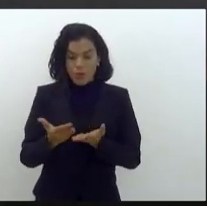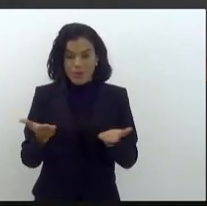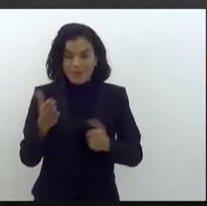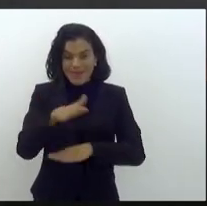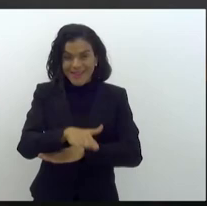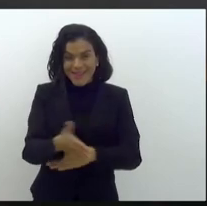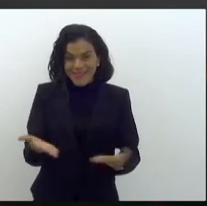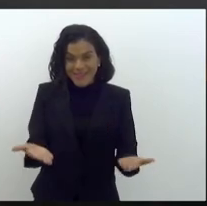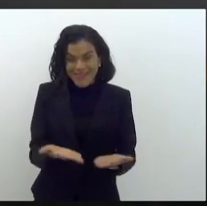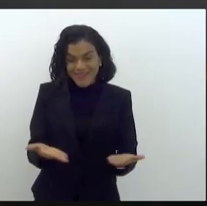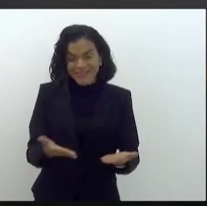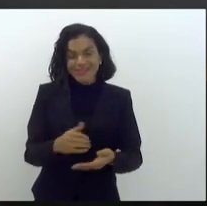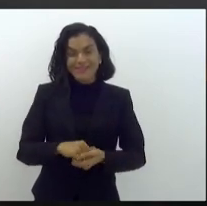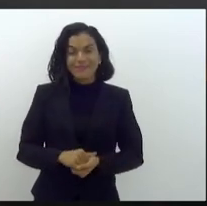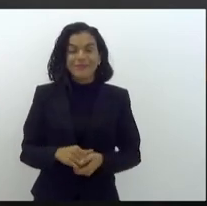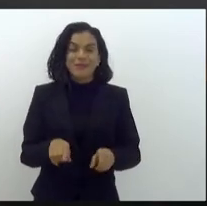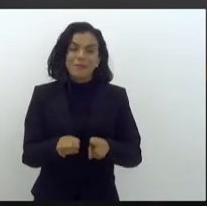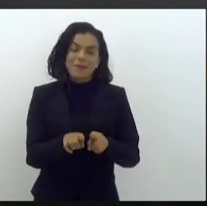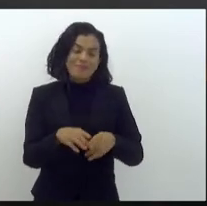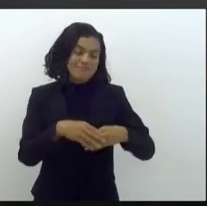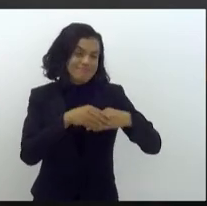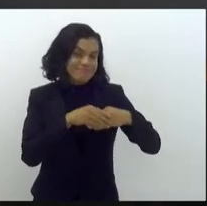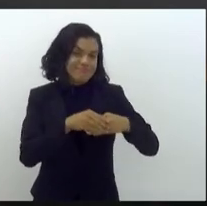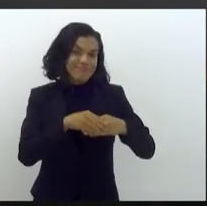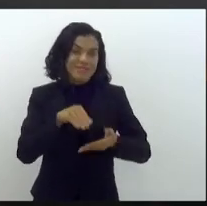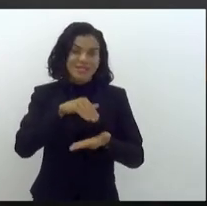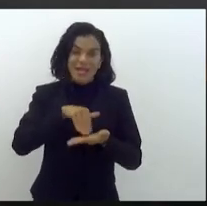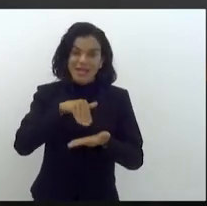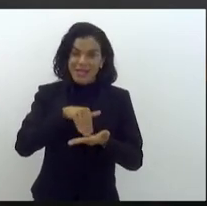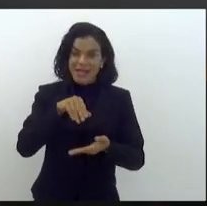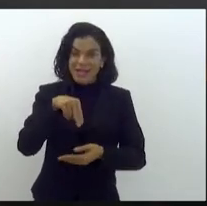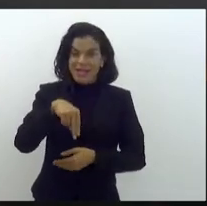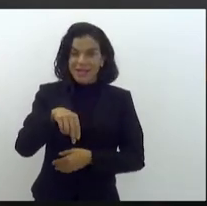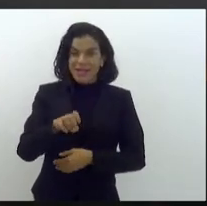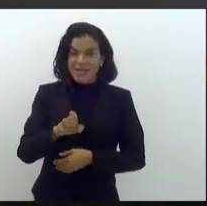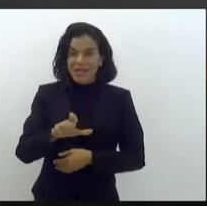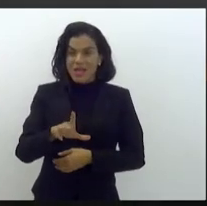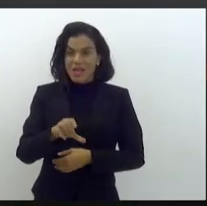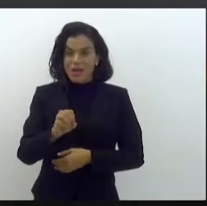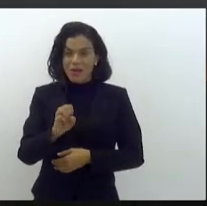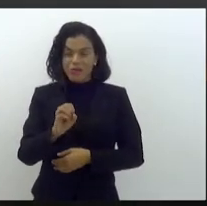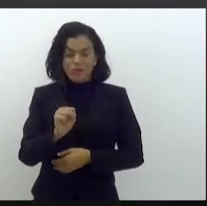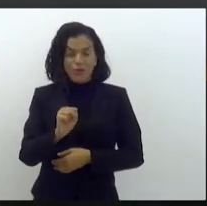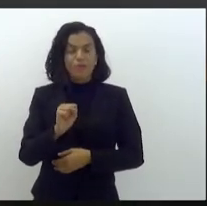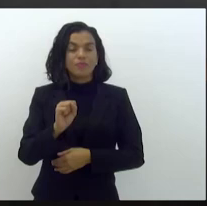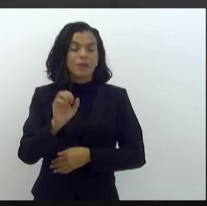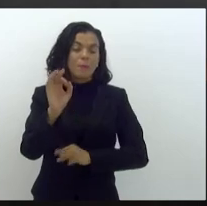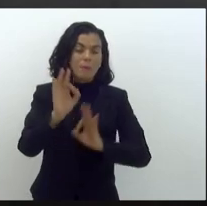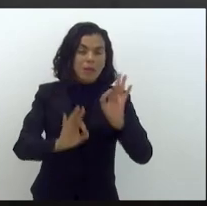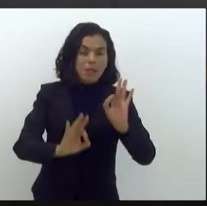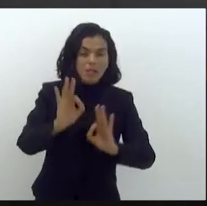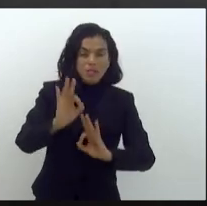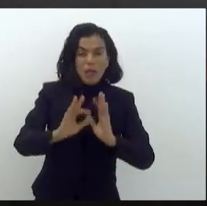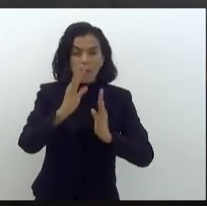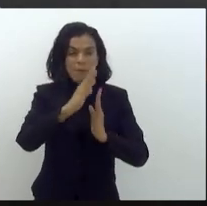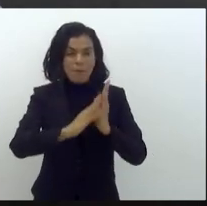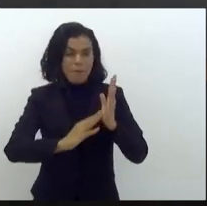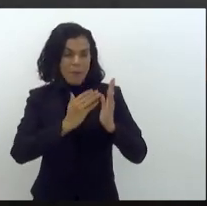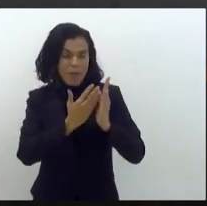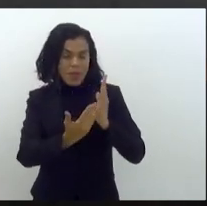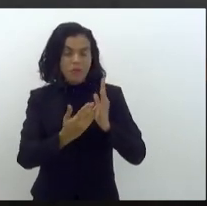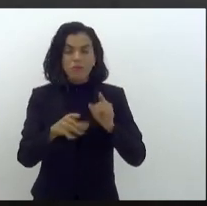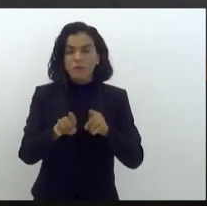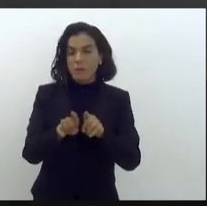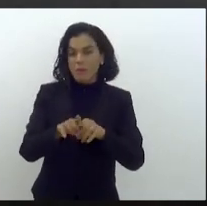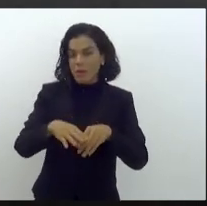saudar o meu amigo secretário Nelson companheiro de fazenda de planejamento com amigo de longa data